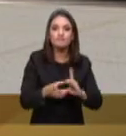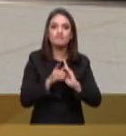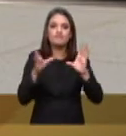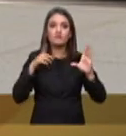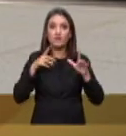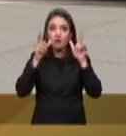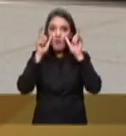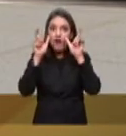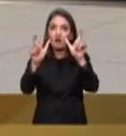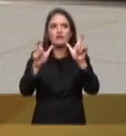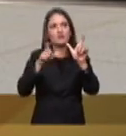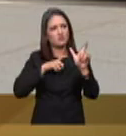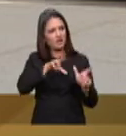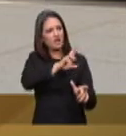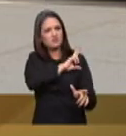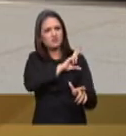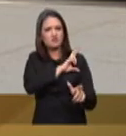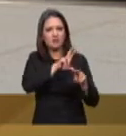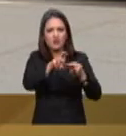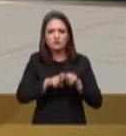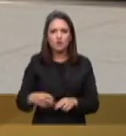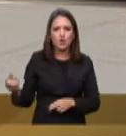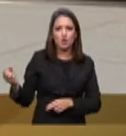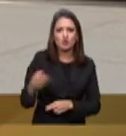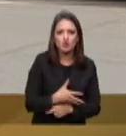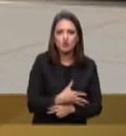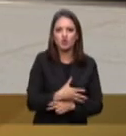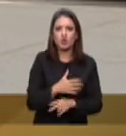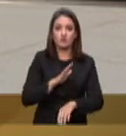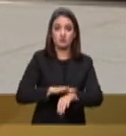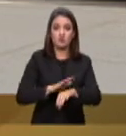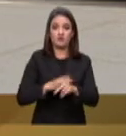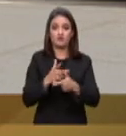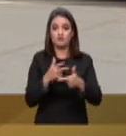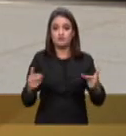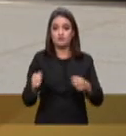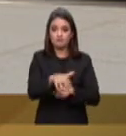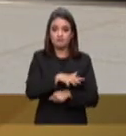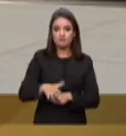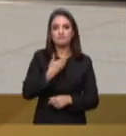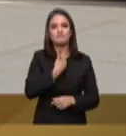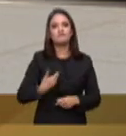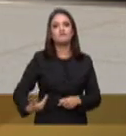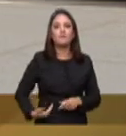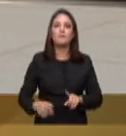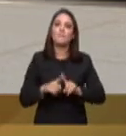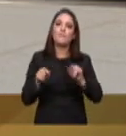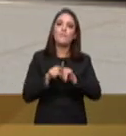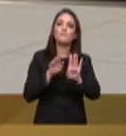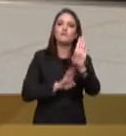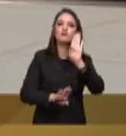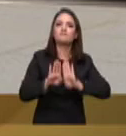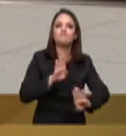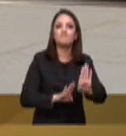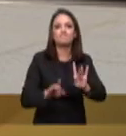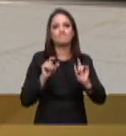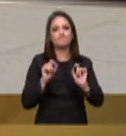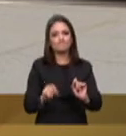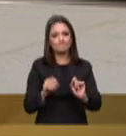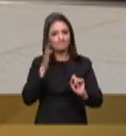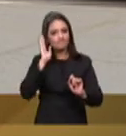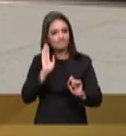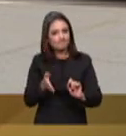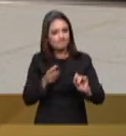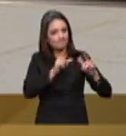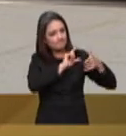e responsável diante de forças novas e poderosas na esfera pública, sem descuidar dos atores tradicionalmente